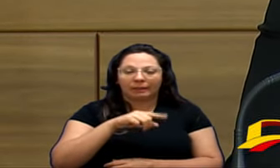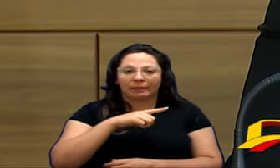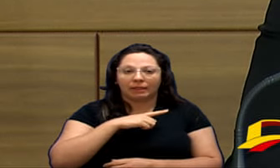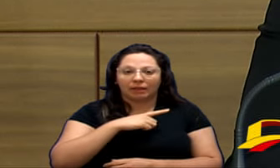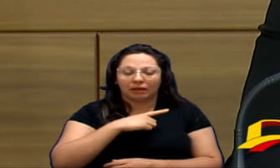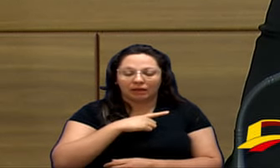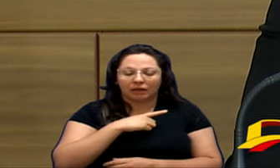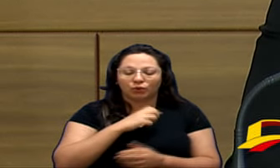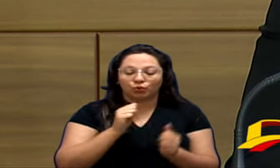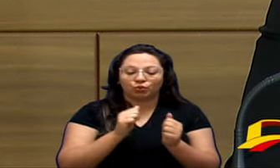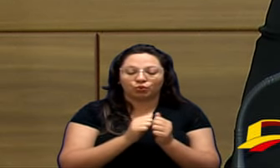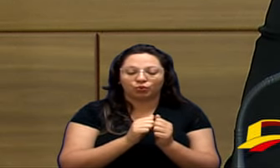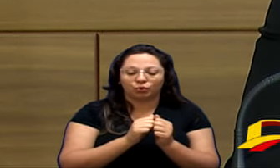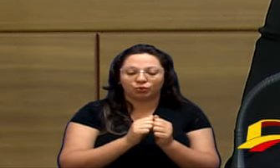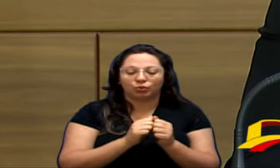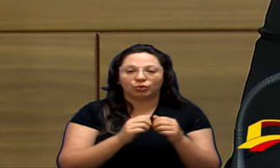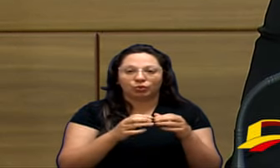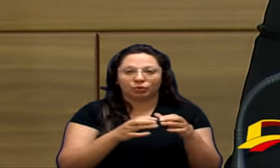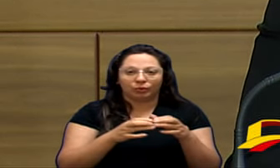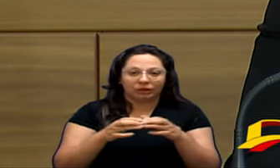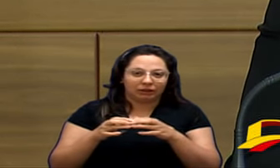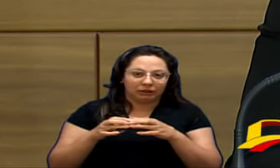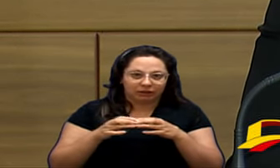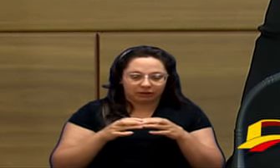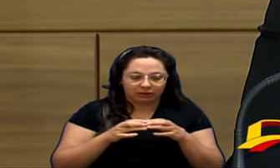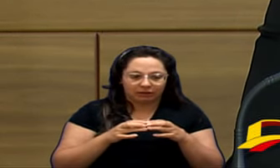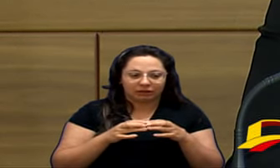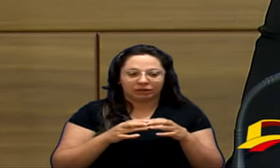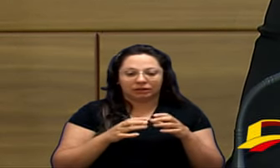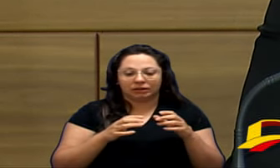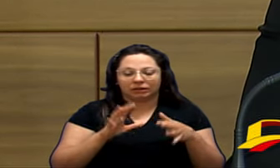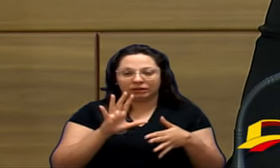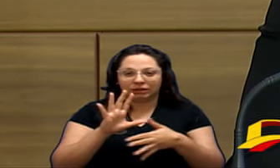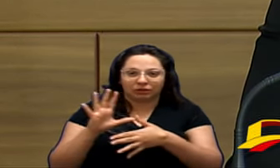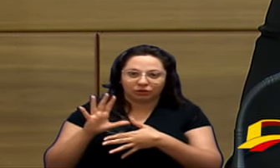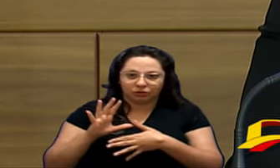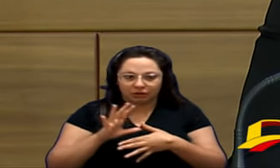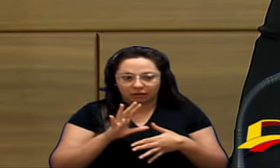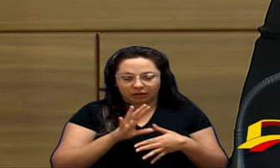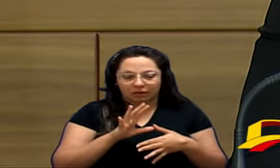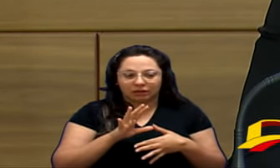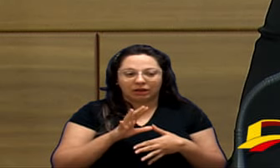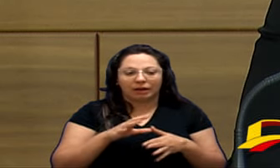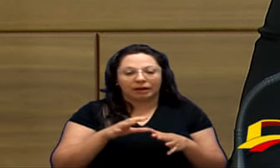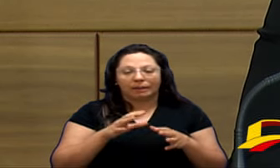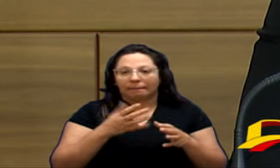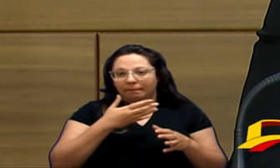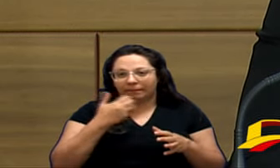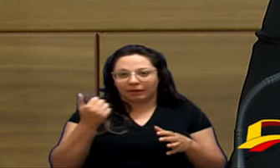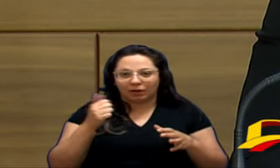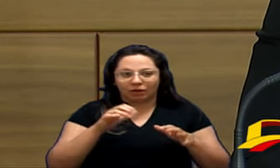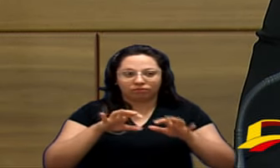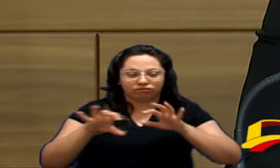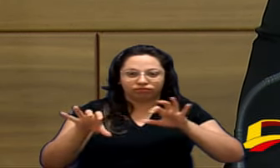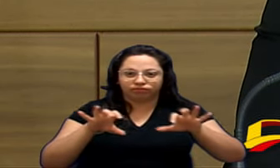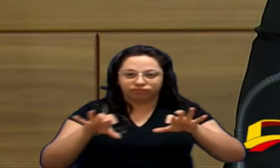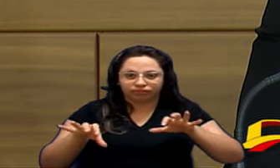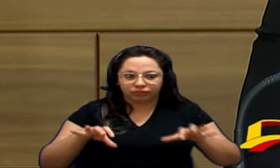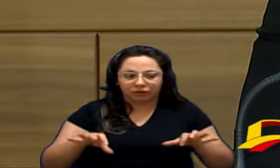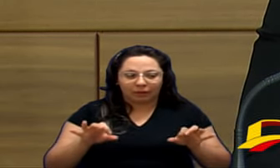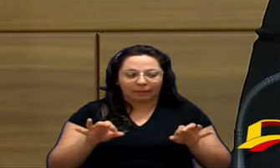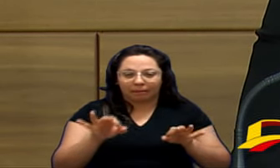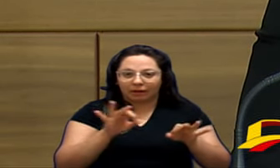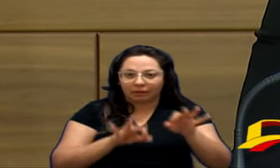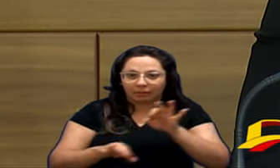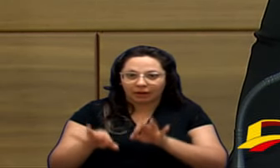também com as companhias né ela tem as companhias regionalizadas justamente para ter uma melhor distribuição de efetivo e policiamento Esse é